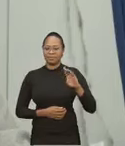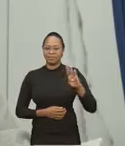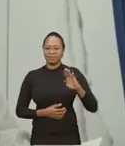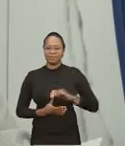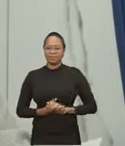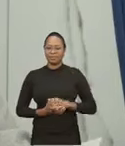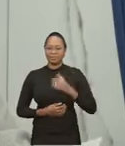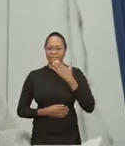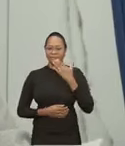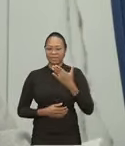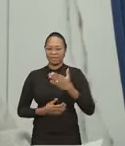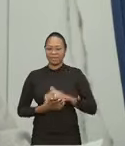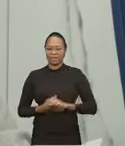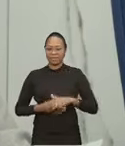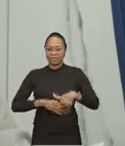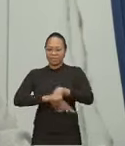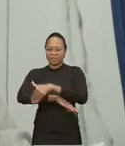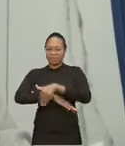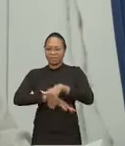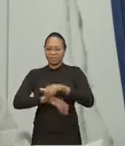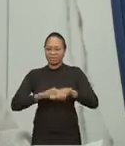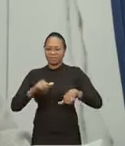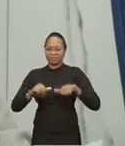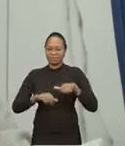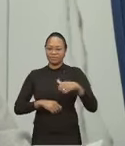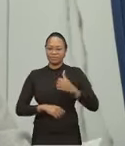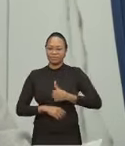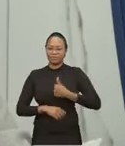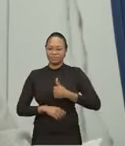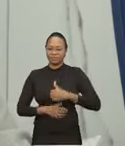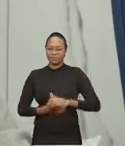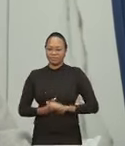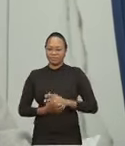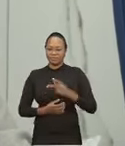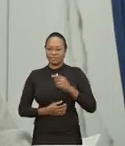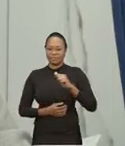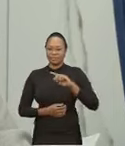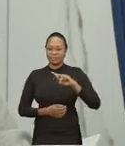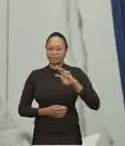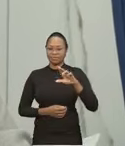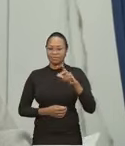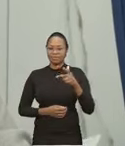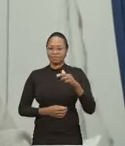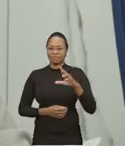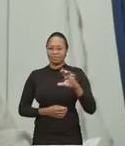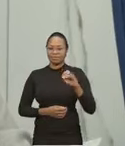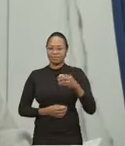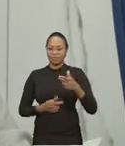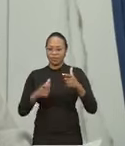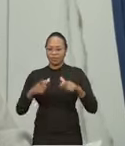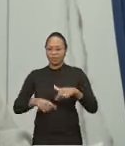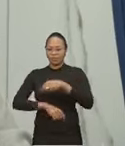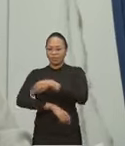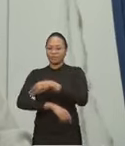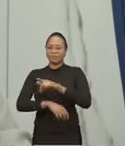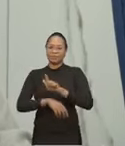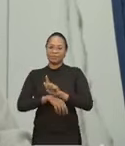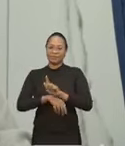de denominação da rua Primeira Travessa do Palheiro, localizada no bairro Monte Gordo, para a